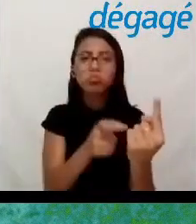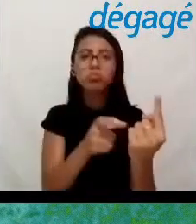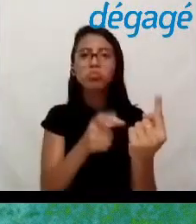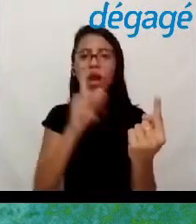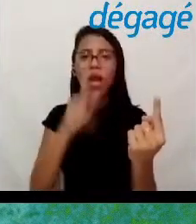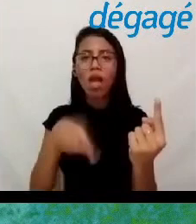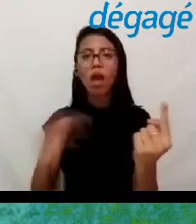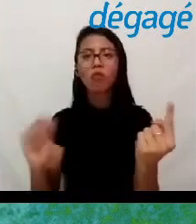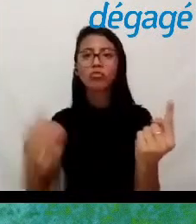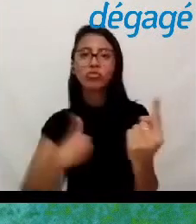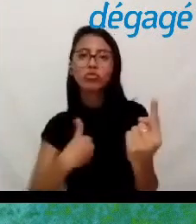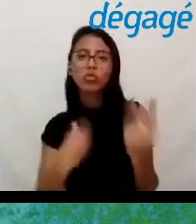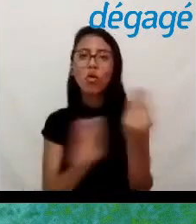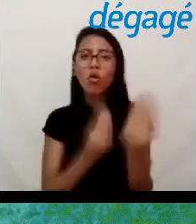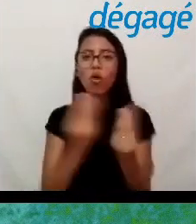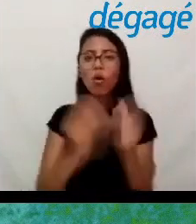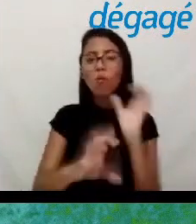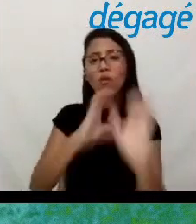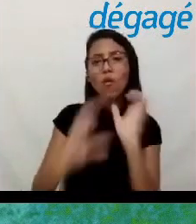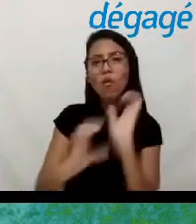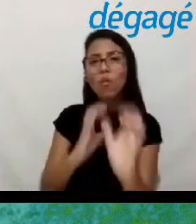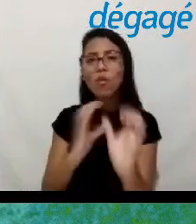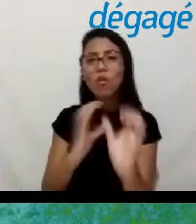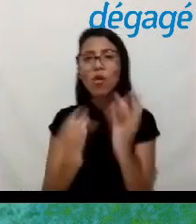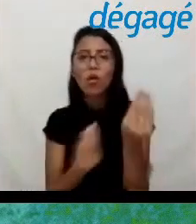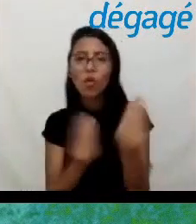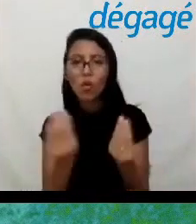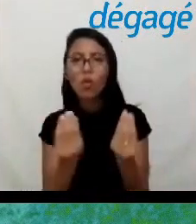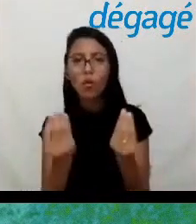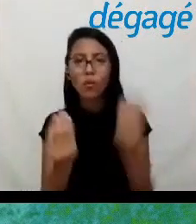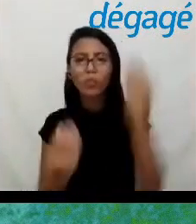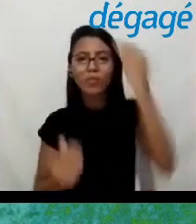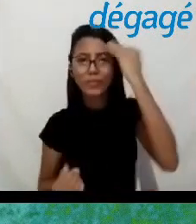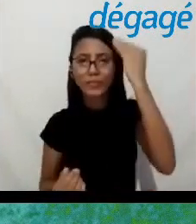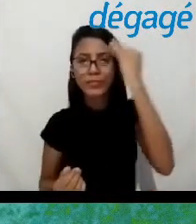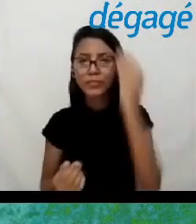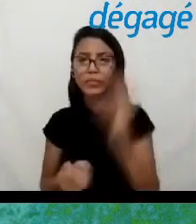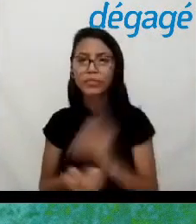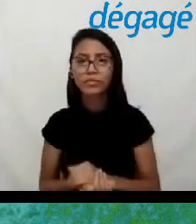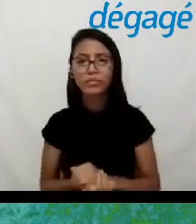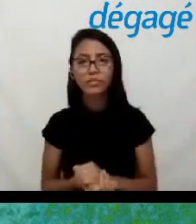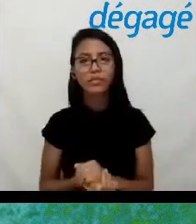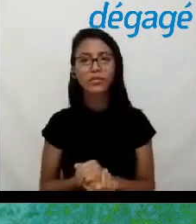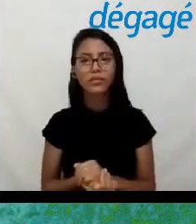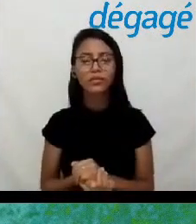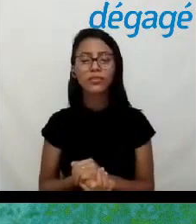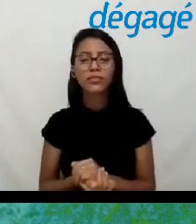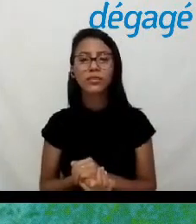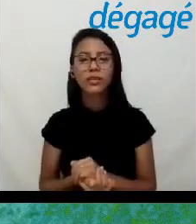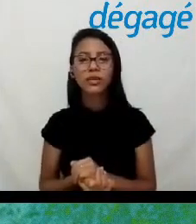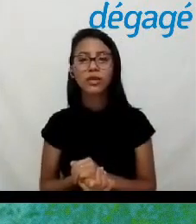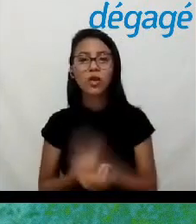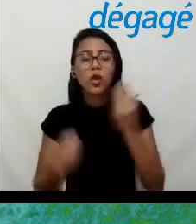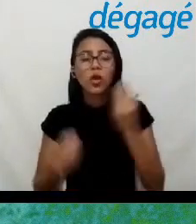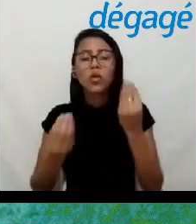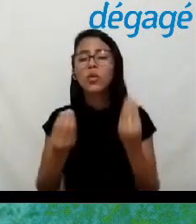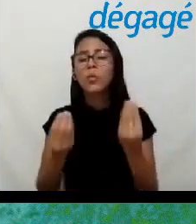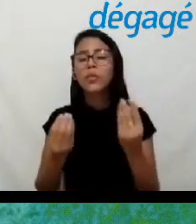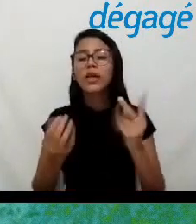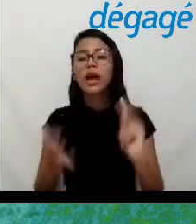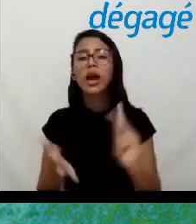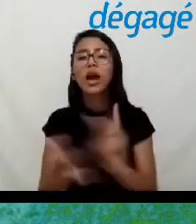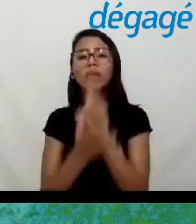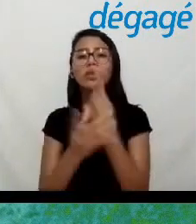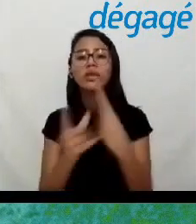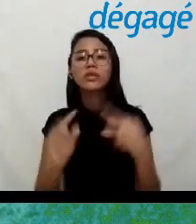experimentação criativa, de afetos construídos, de intercâmbios técnicos, poéticos,